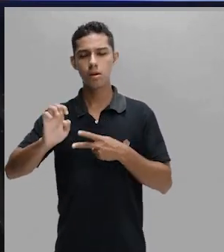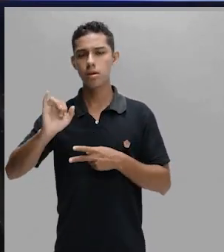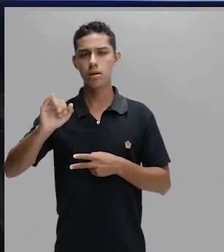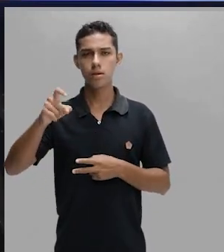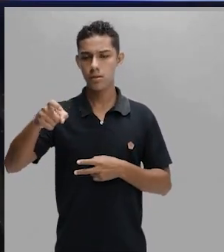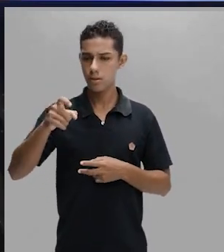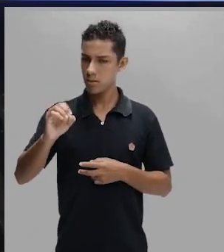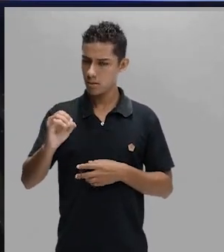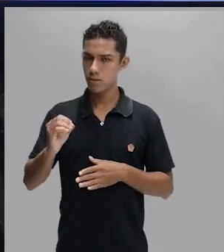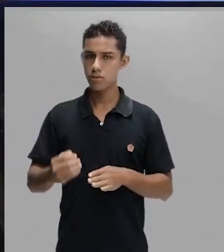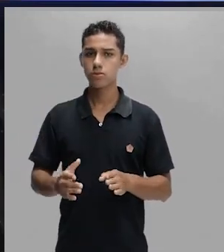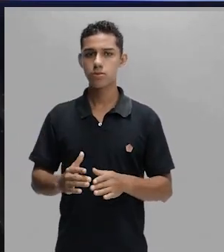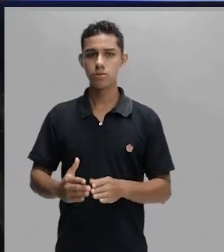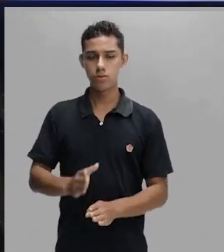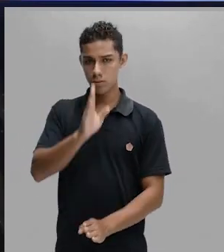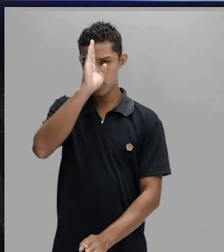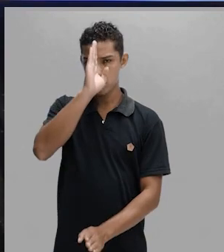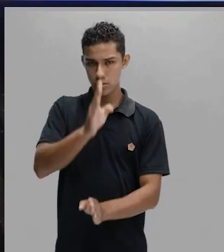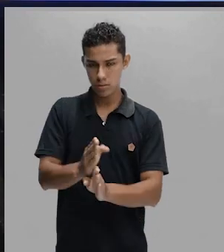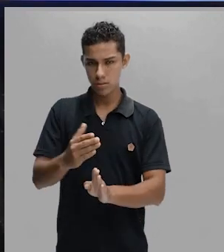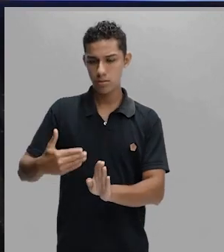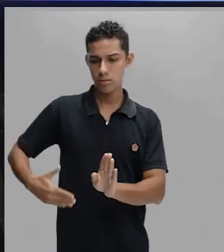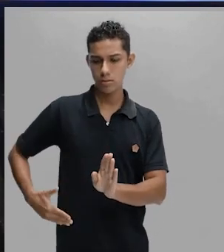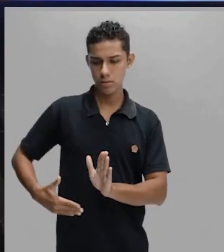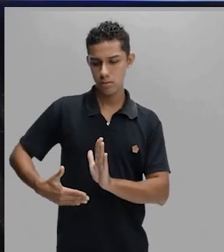movimento ele acontece, tá certo?